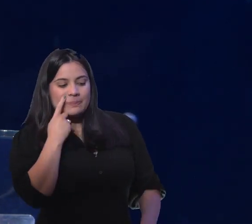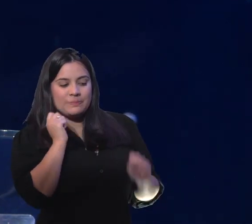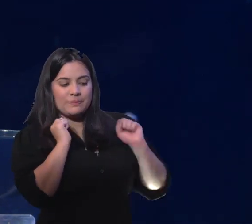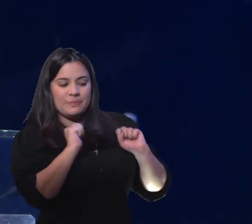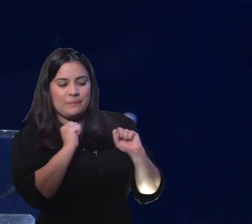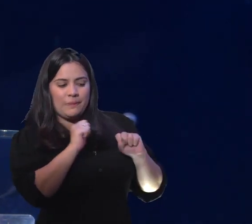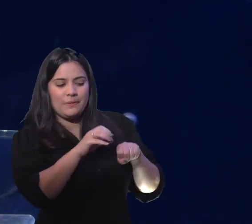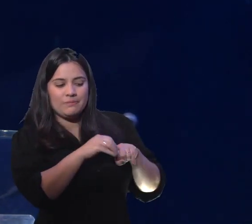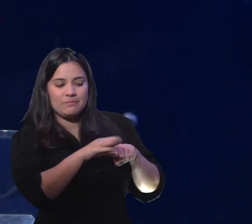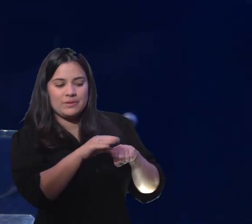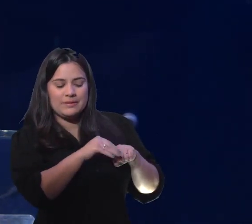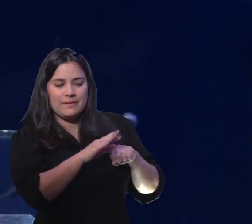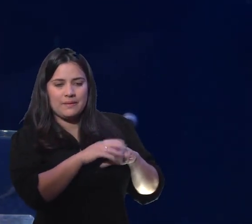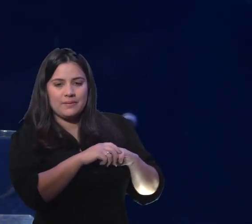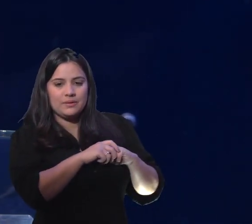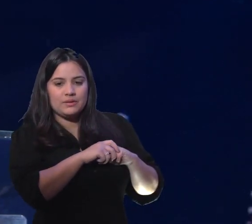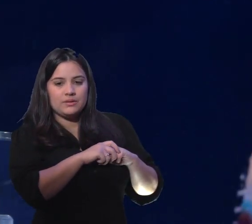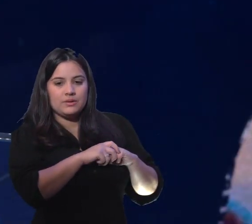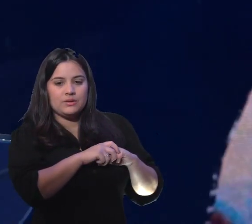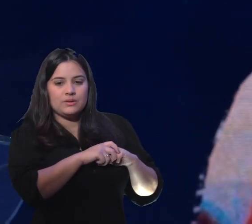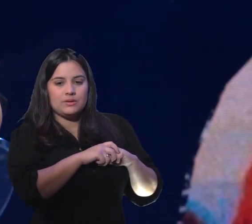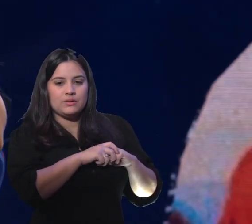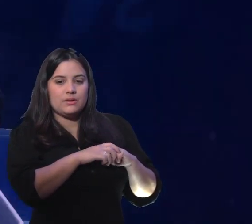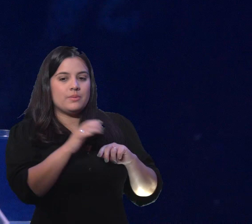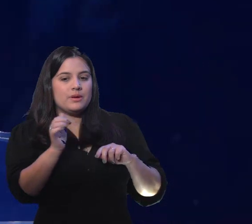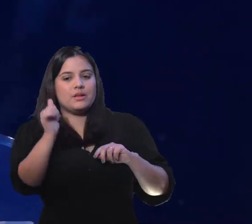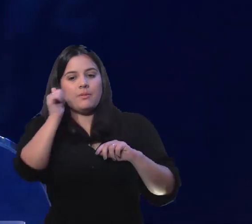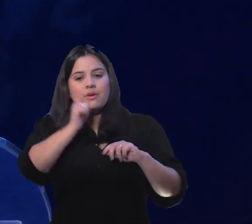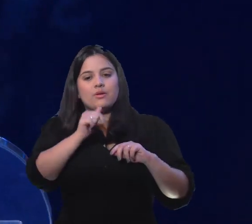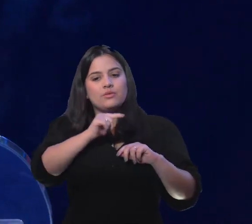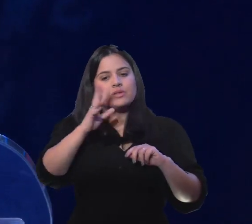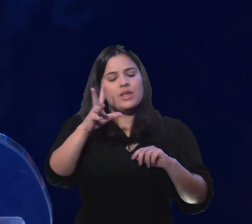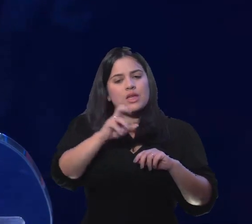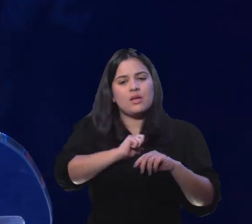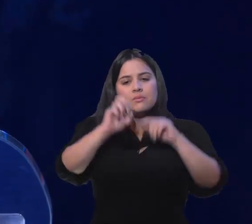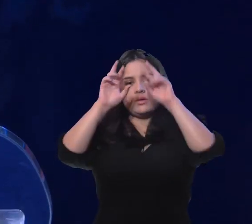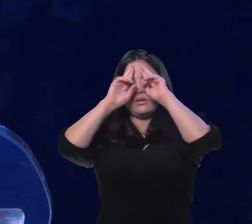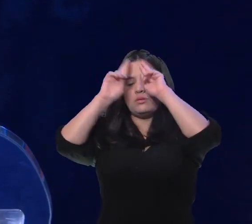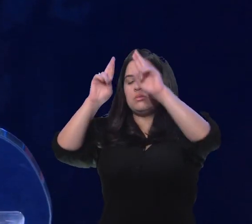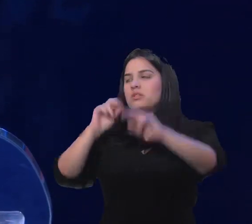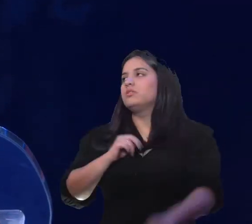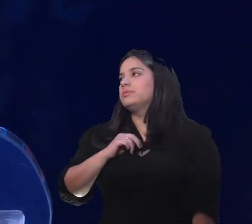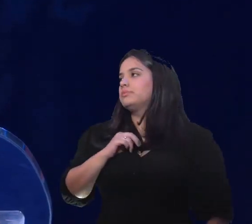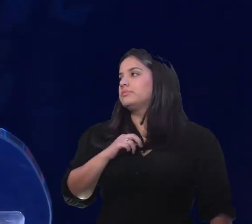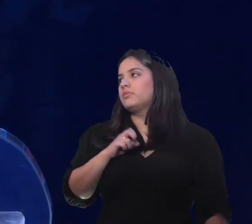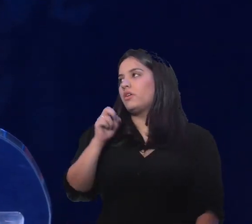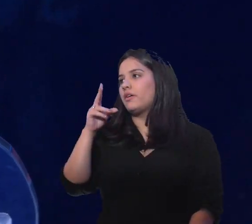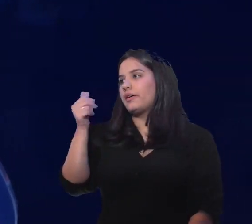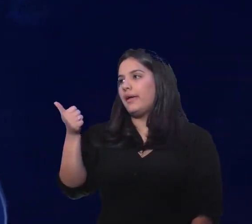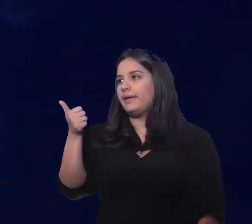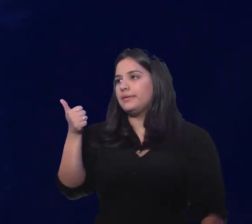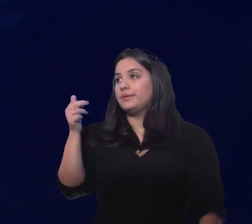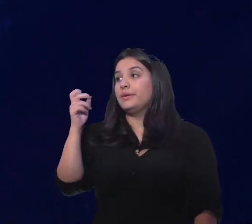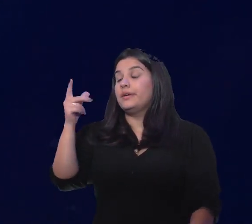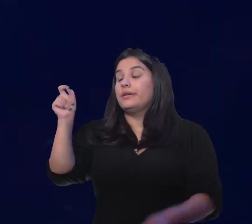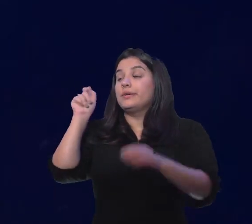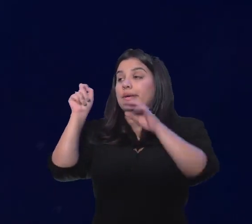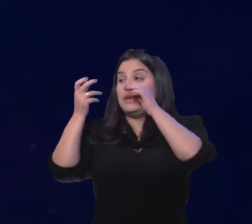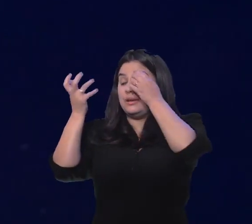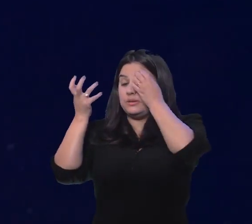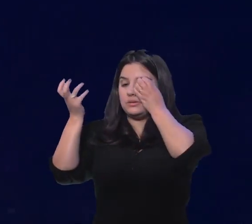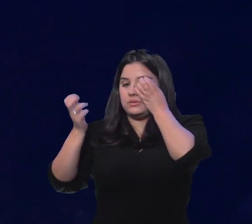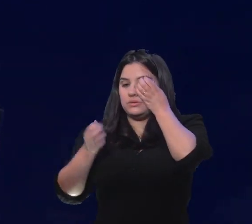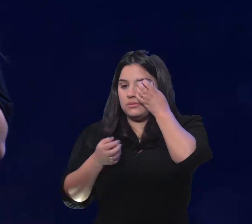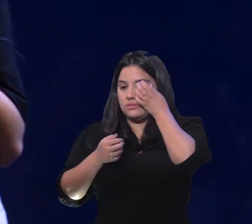tentando te dizer por meio dessa pessoa que você ama e respeita e admira muito na igreja. Aí eu fiquei, tipo, o que, Senhor? O que o Senhor está tentando me